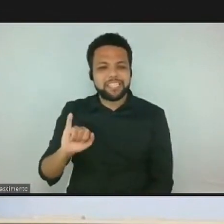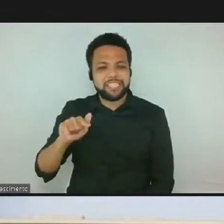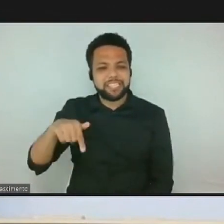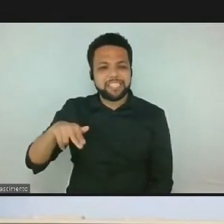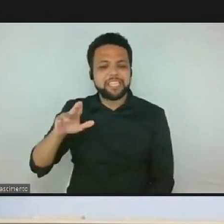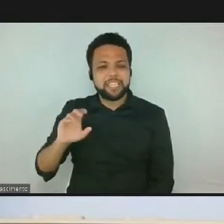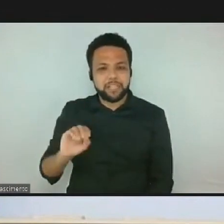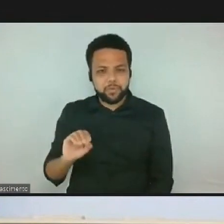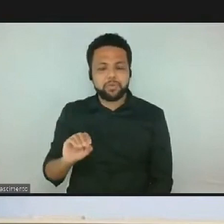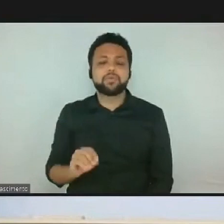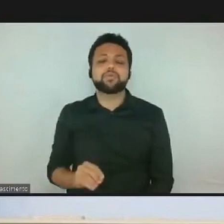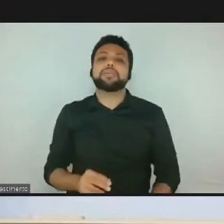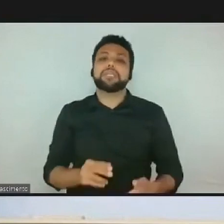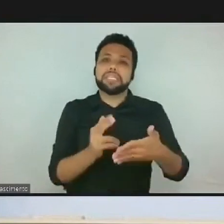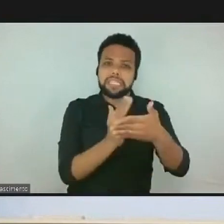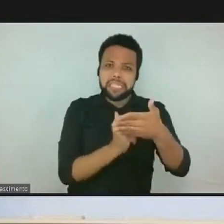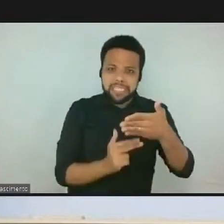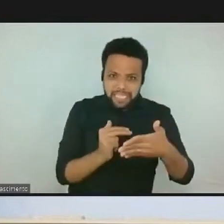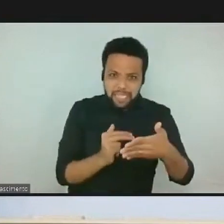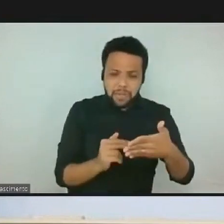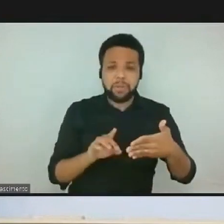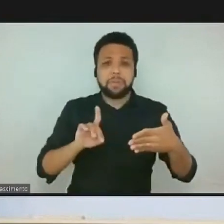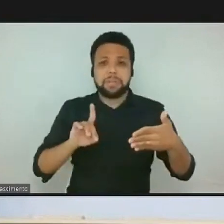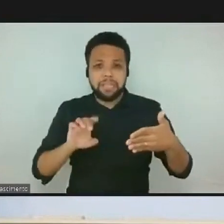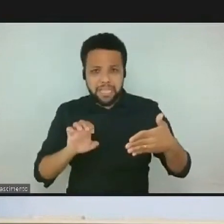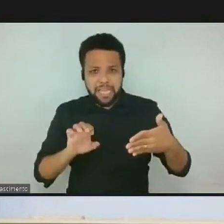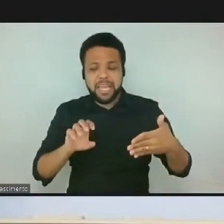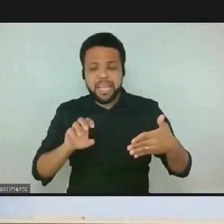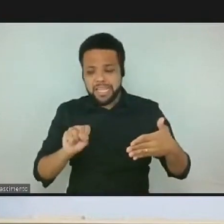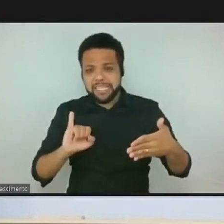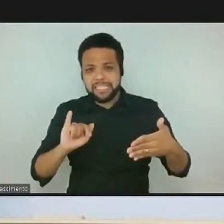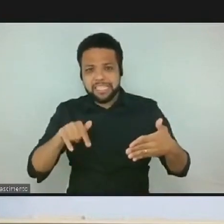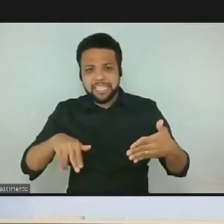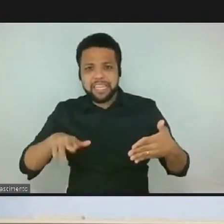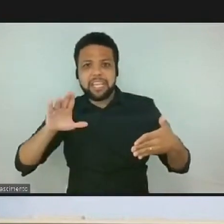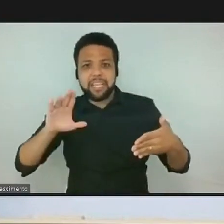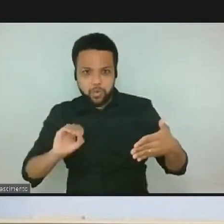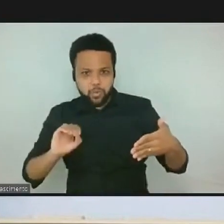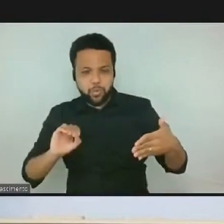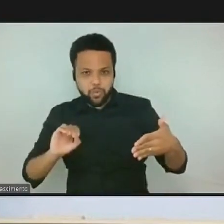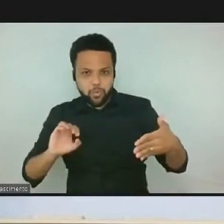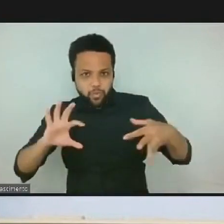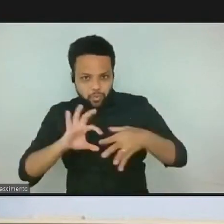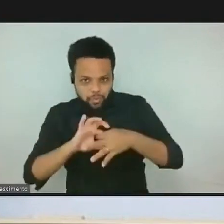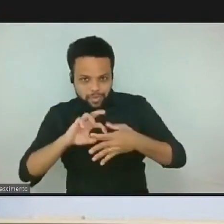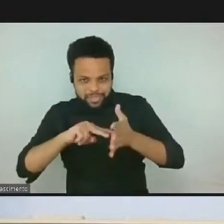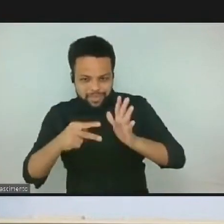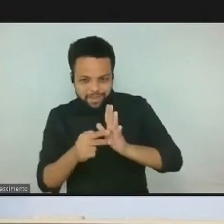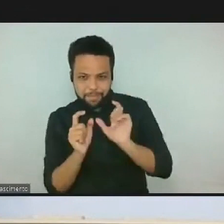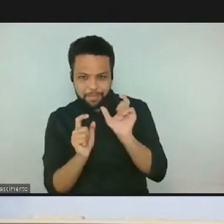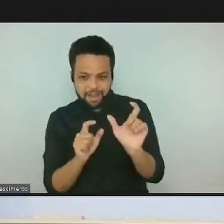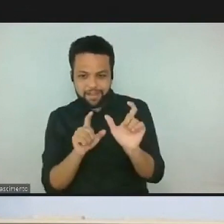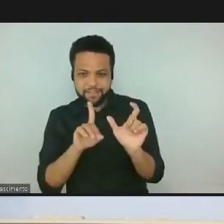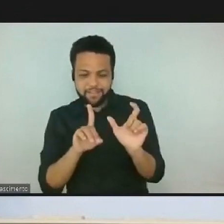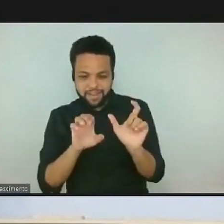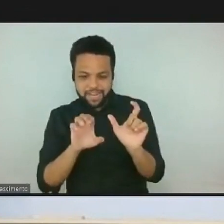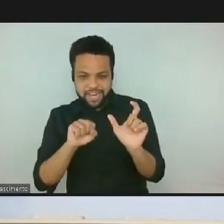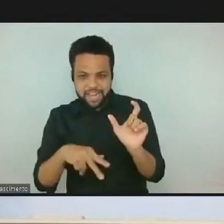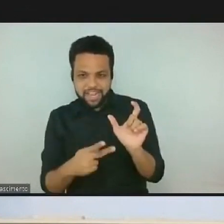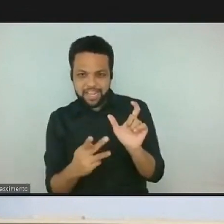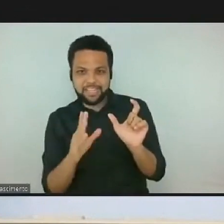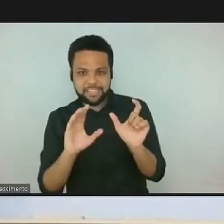o dessigno, que é o desígnio, né? Que é o signo no sentido